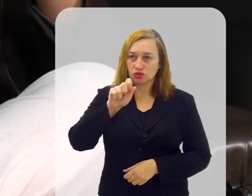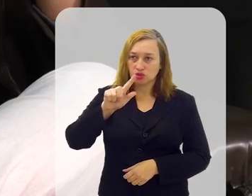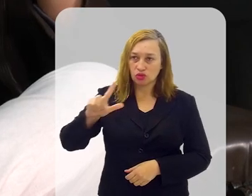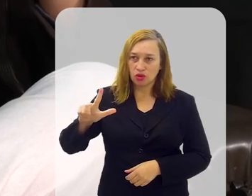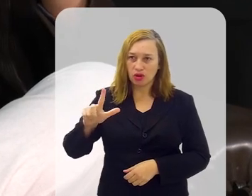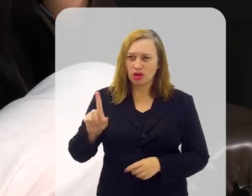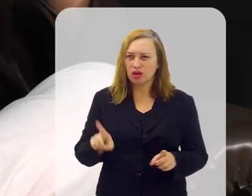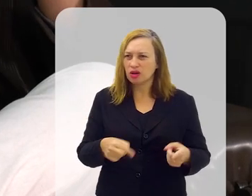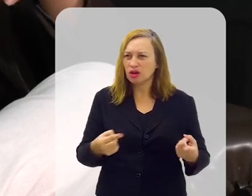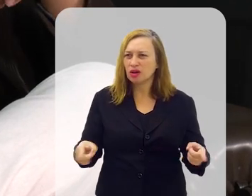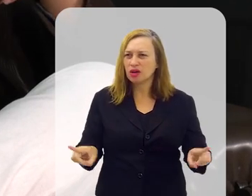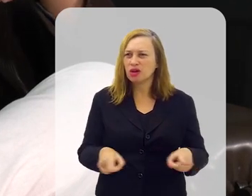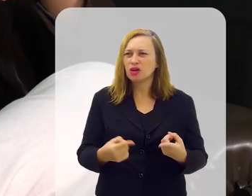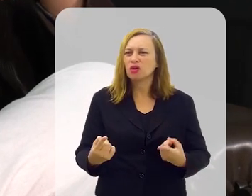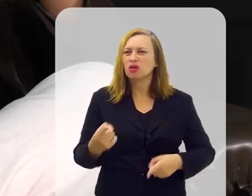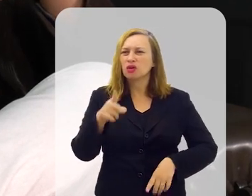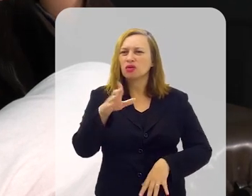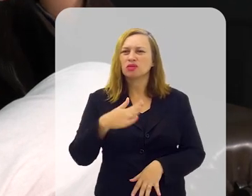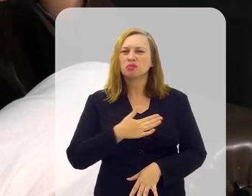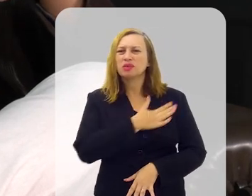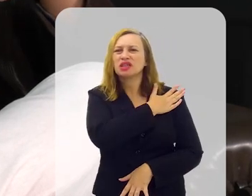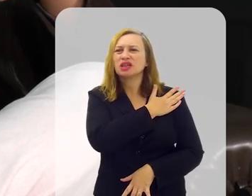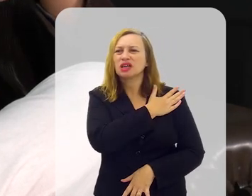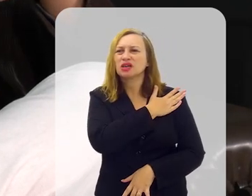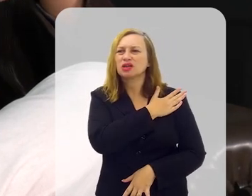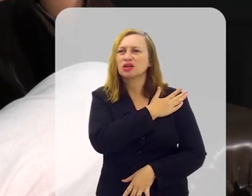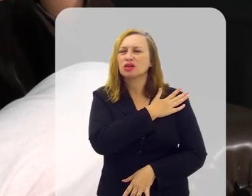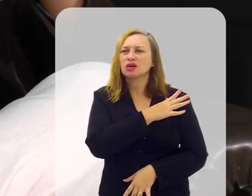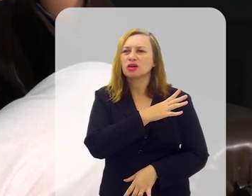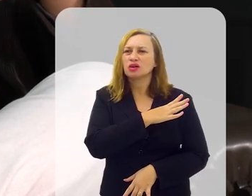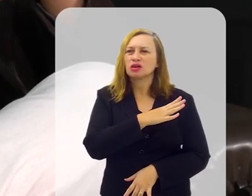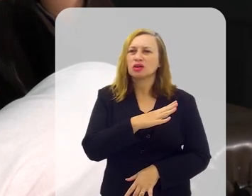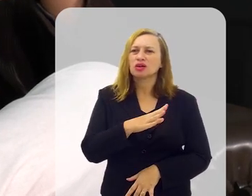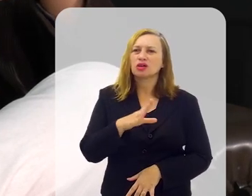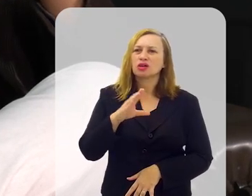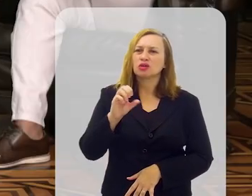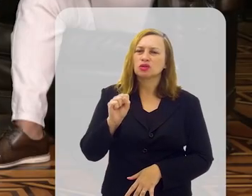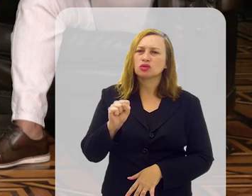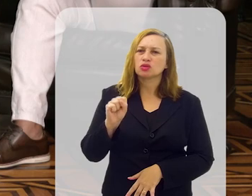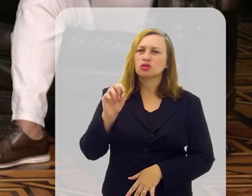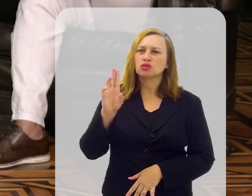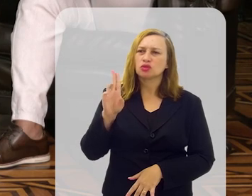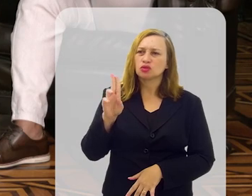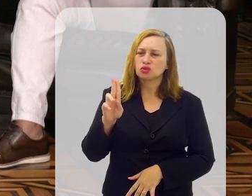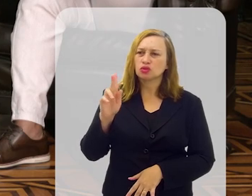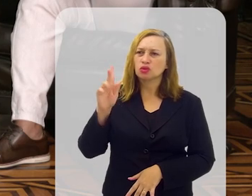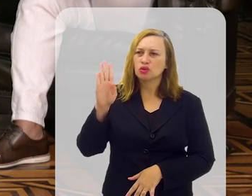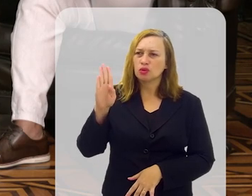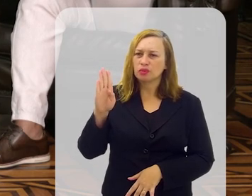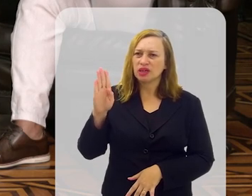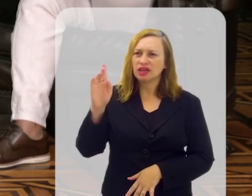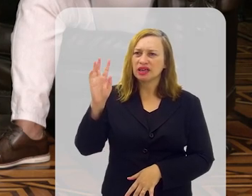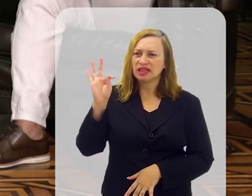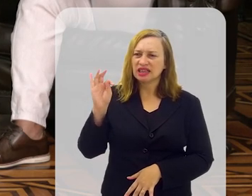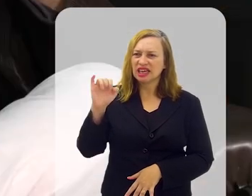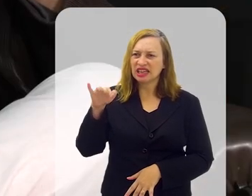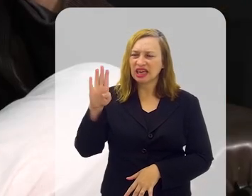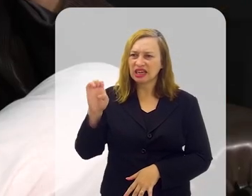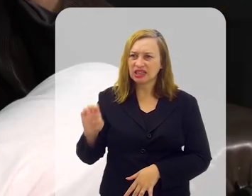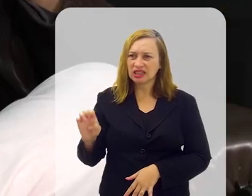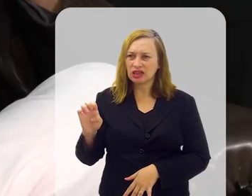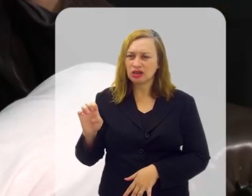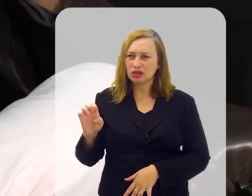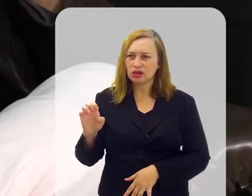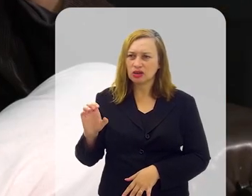regente. Bispo, sua patente como militar? Eu sou subtenente do Corpo de Bombeiros. Subtenente do Corpo de Bombeiros. Olha que coisa